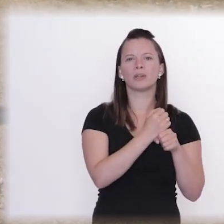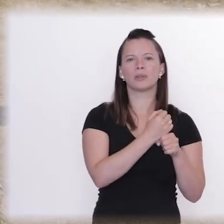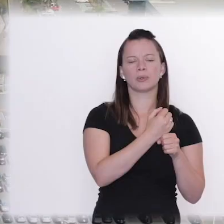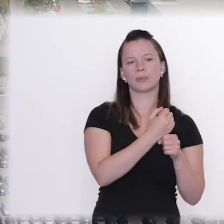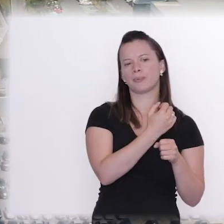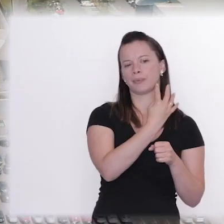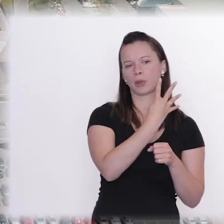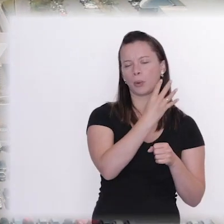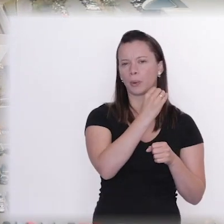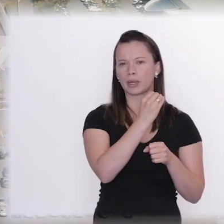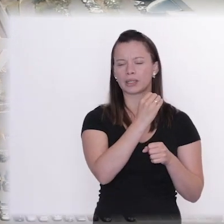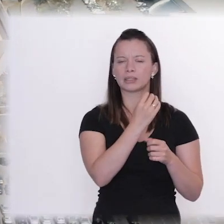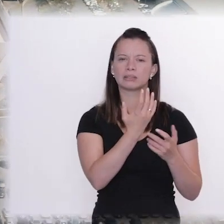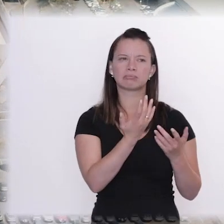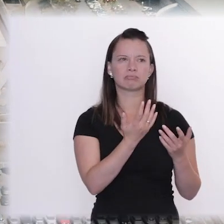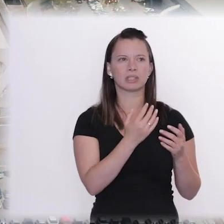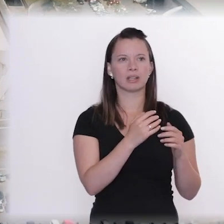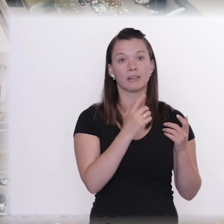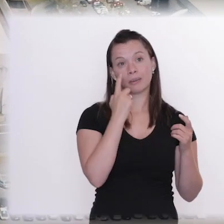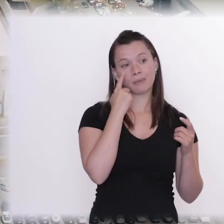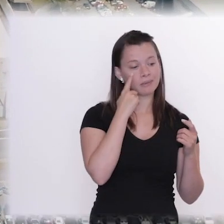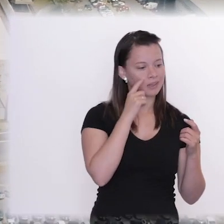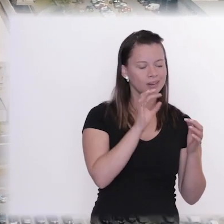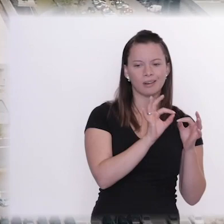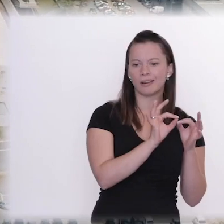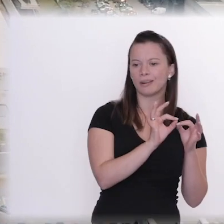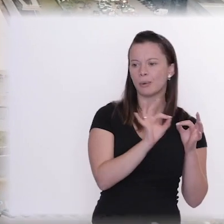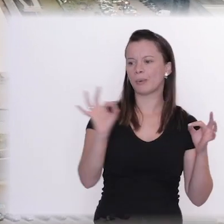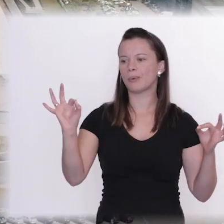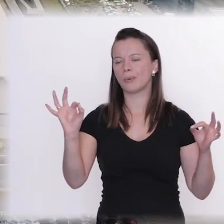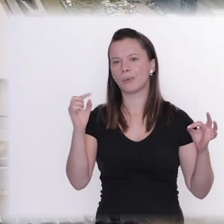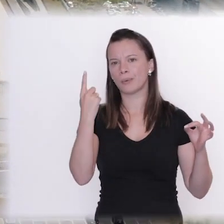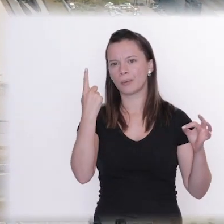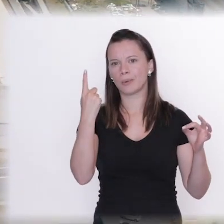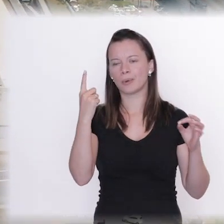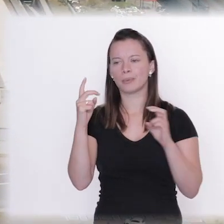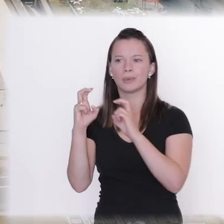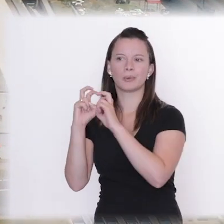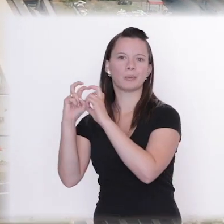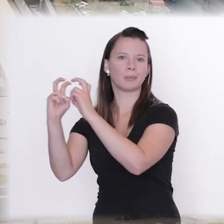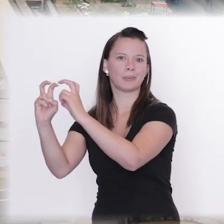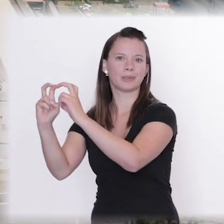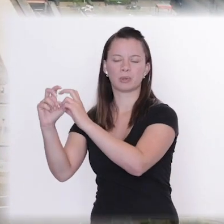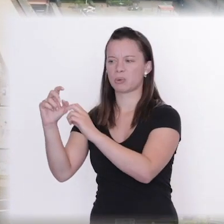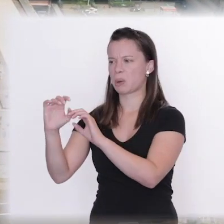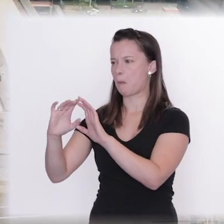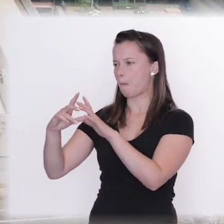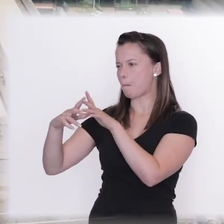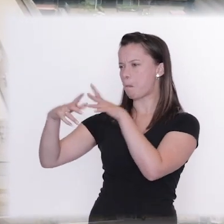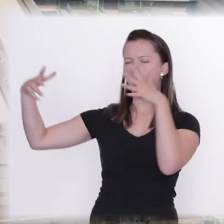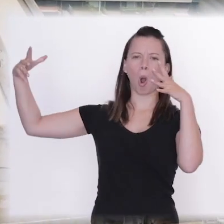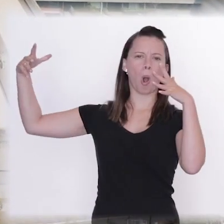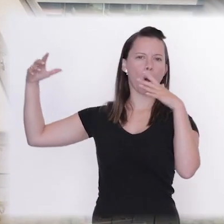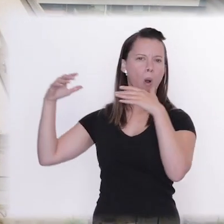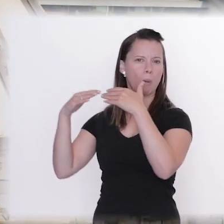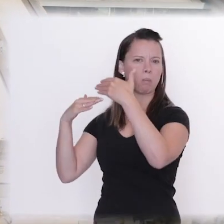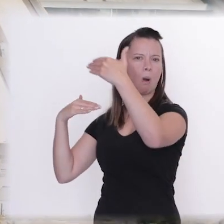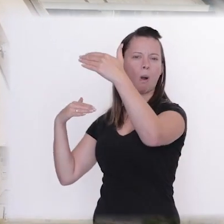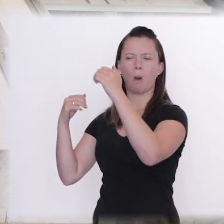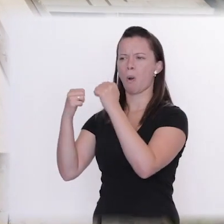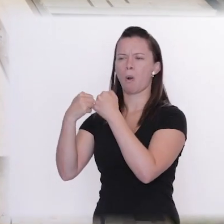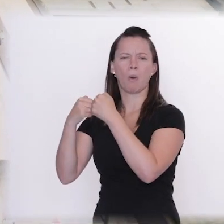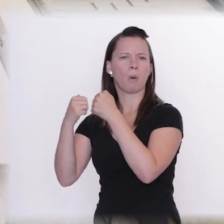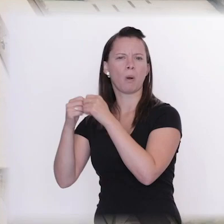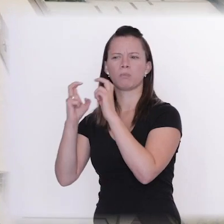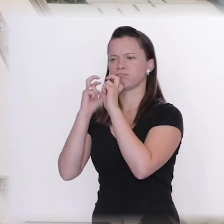que você está a 1 quilômetro de uma estação de metrô, que é um super terminal, que congrega ônibus, que tem